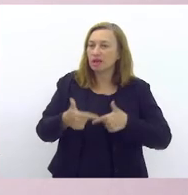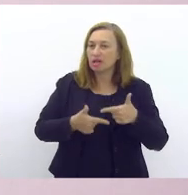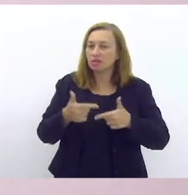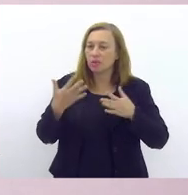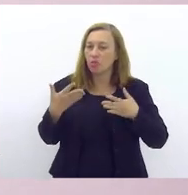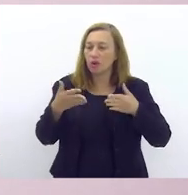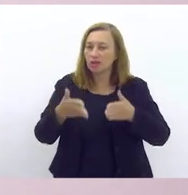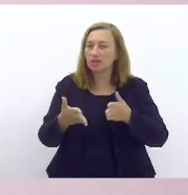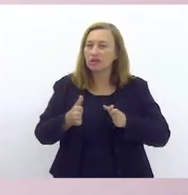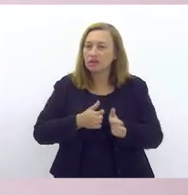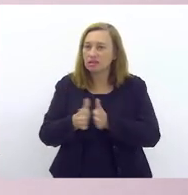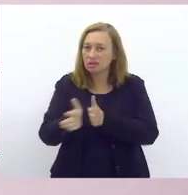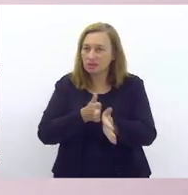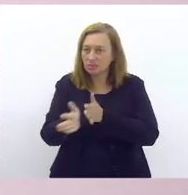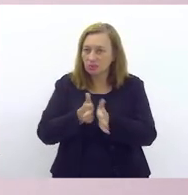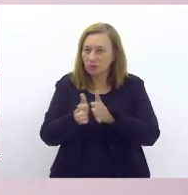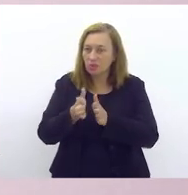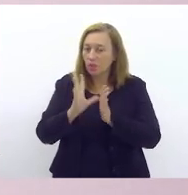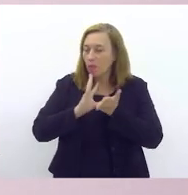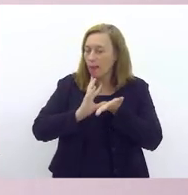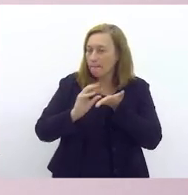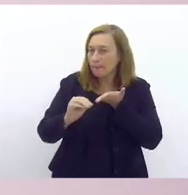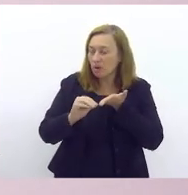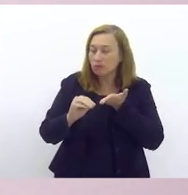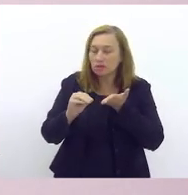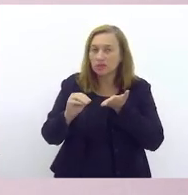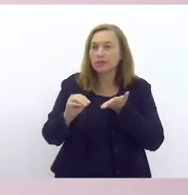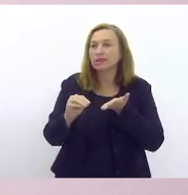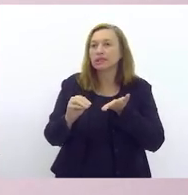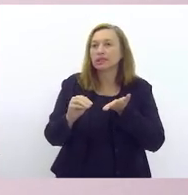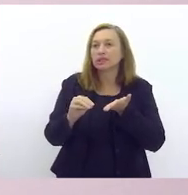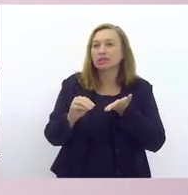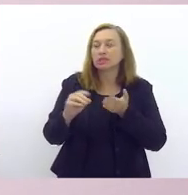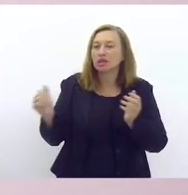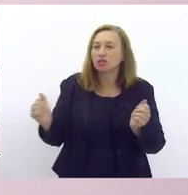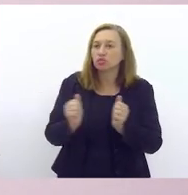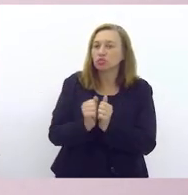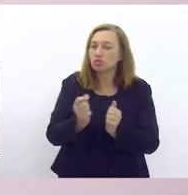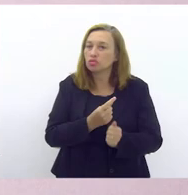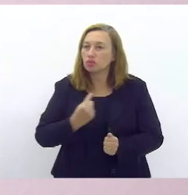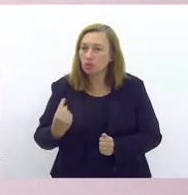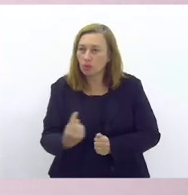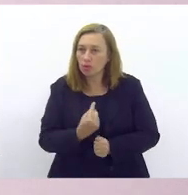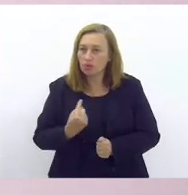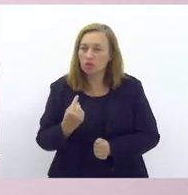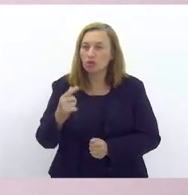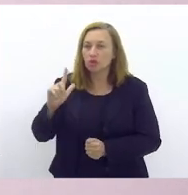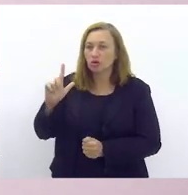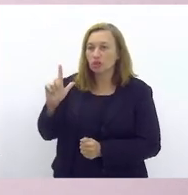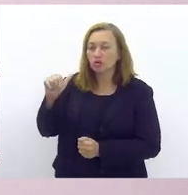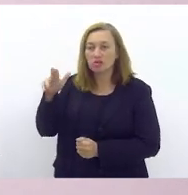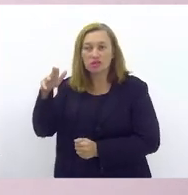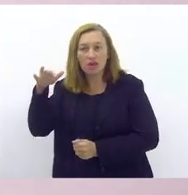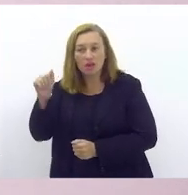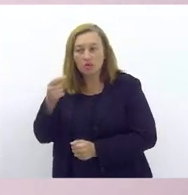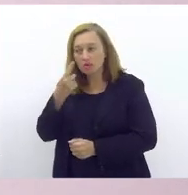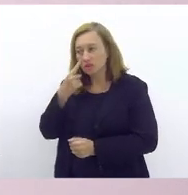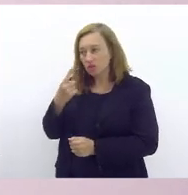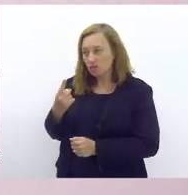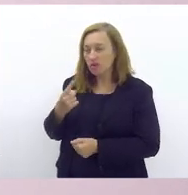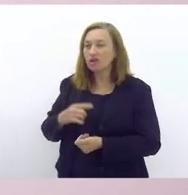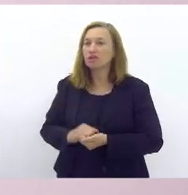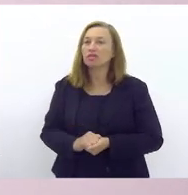da acessibilidade, que é uma pauta que está com a gente. Eu, Luciana, como vocês estão